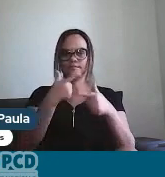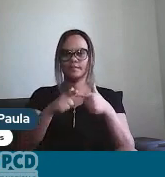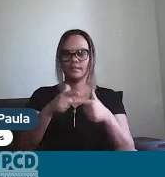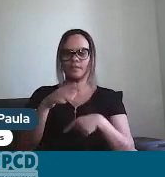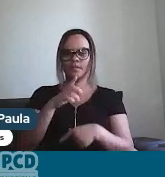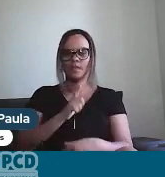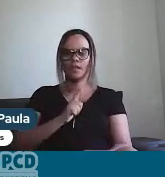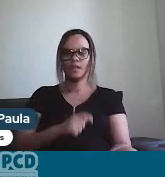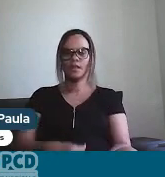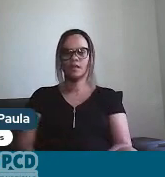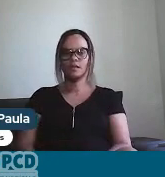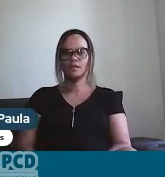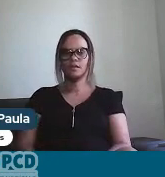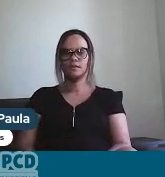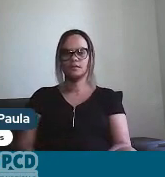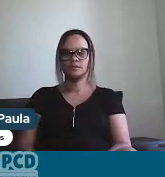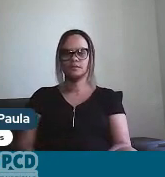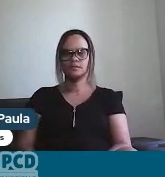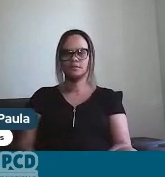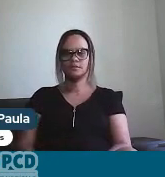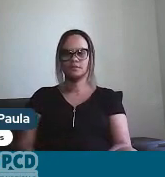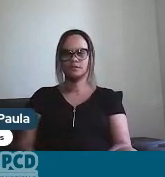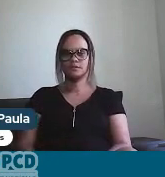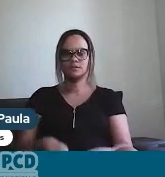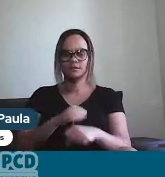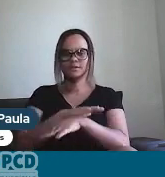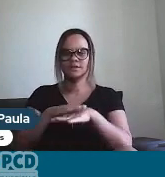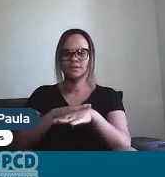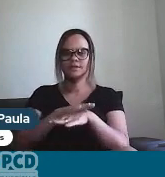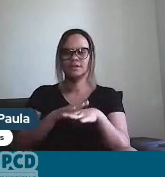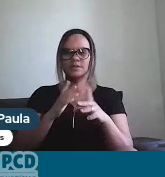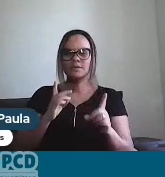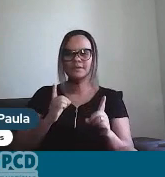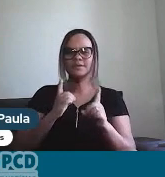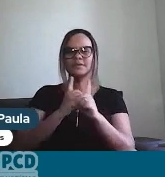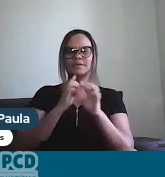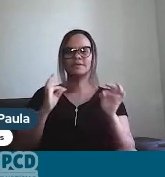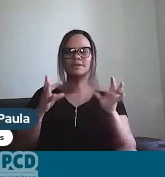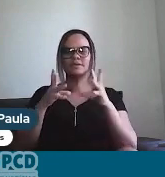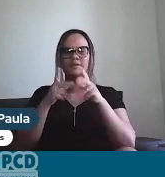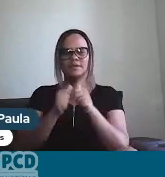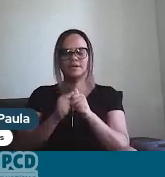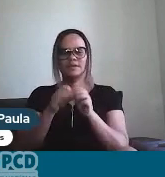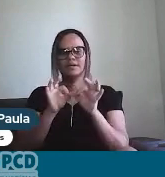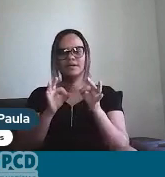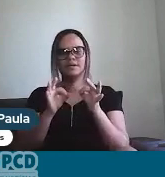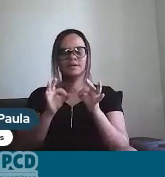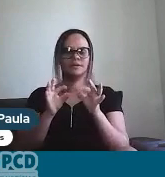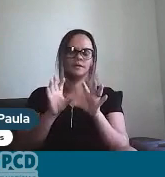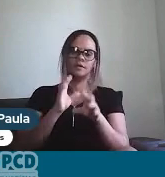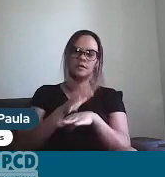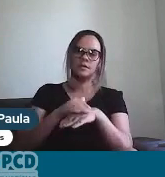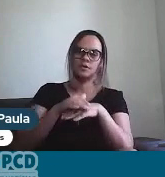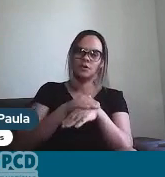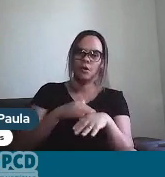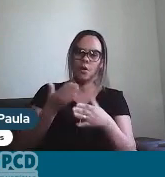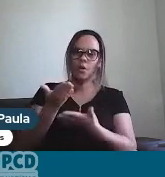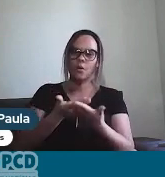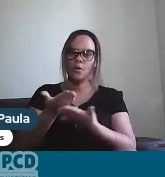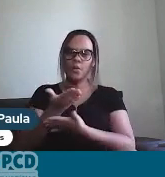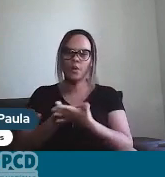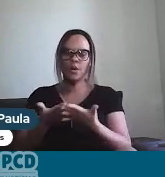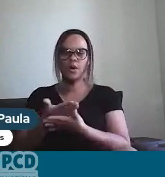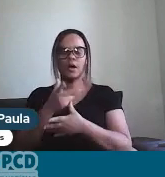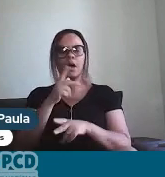sentido, e a ideia do governo é isso, a gente vai ter essa conversa muito próxima com todos os entes, não só no nível federal, para que todo mundo fale a